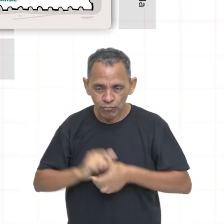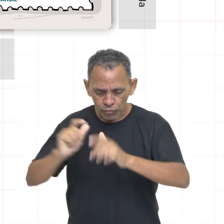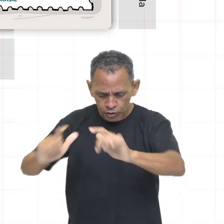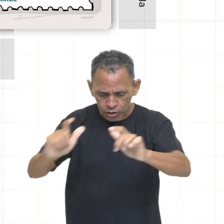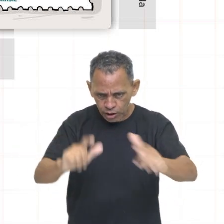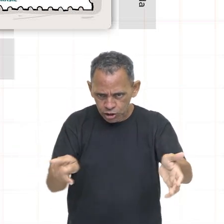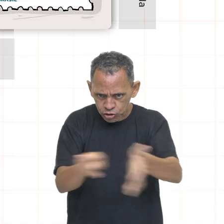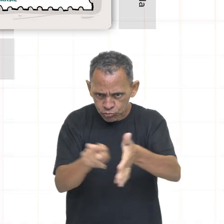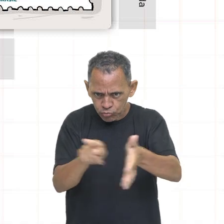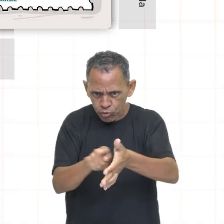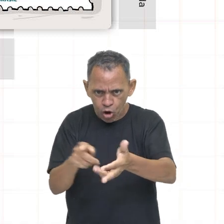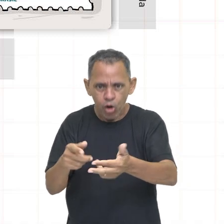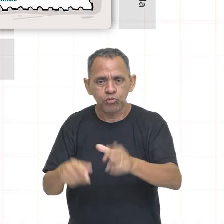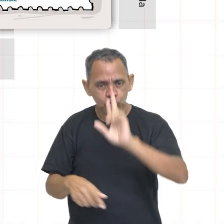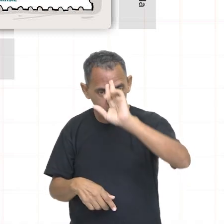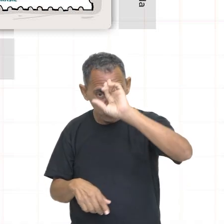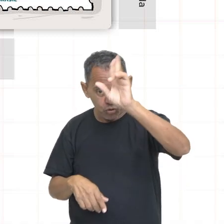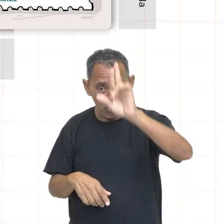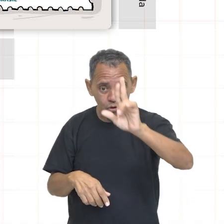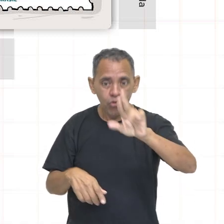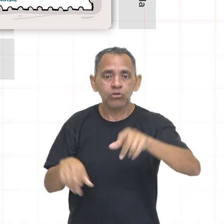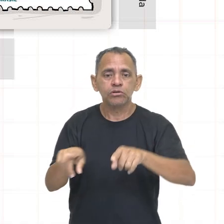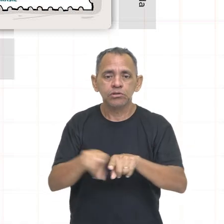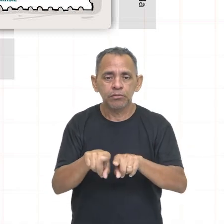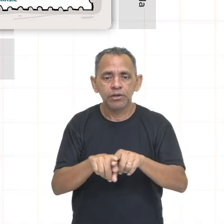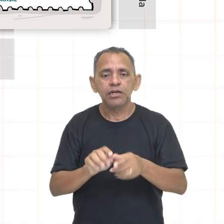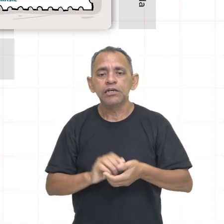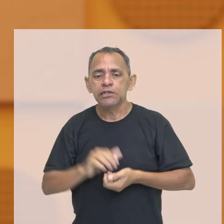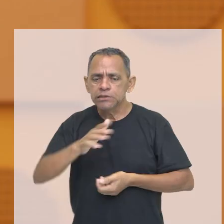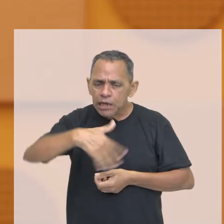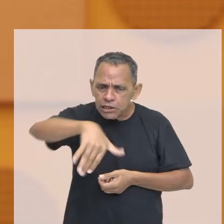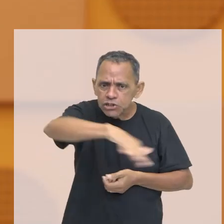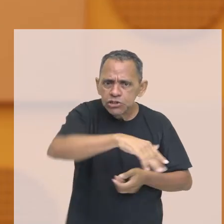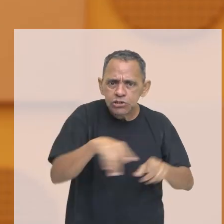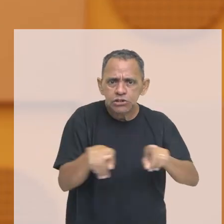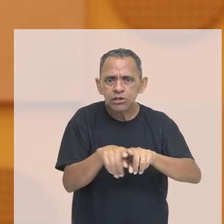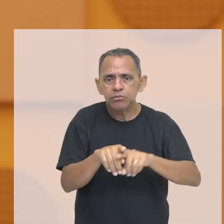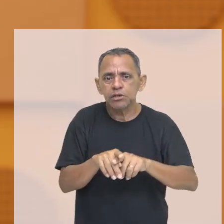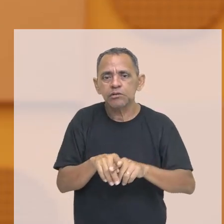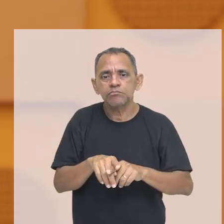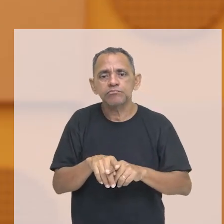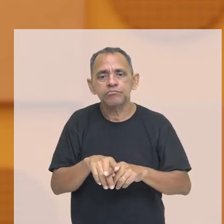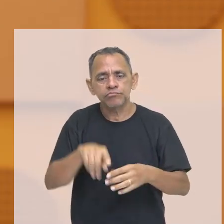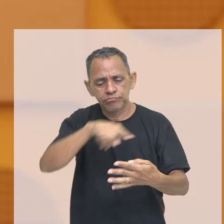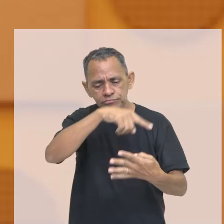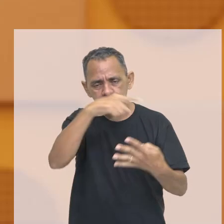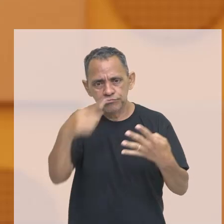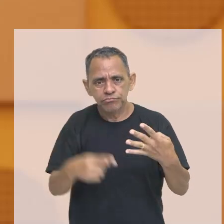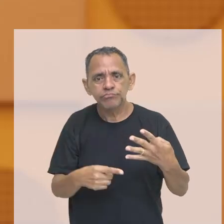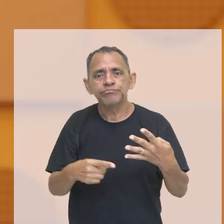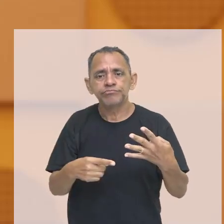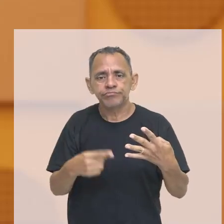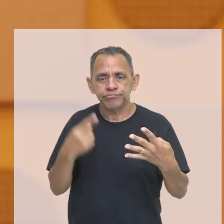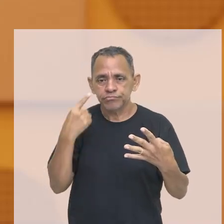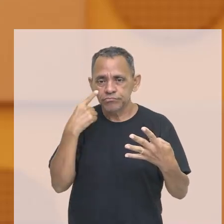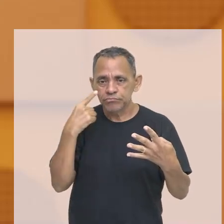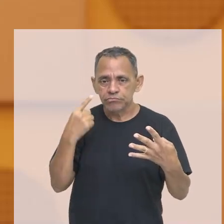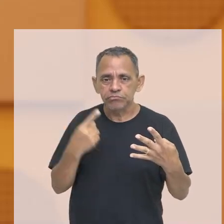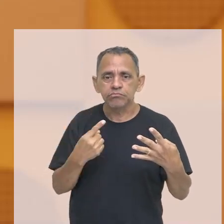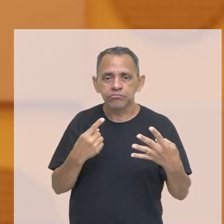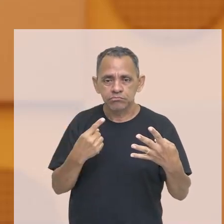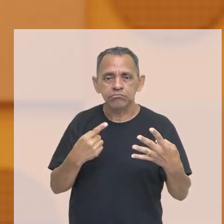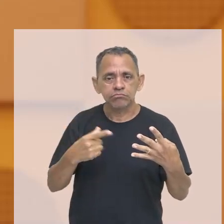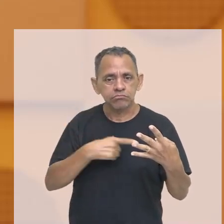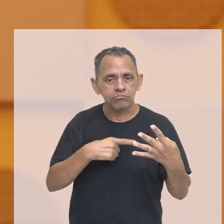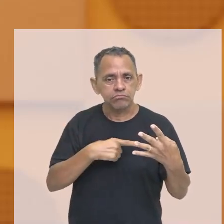da União. Então, esses dois últimos projetos que eu falei para vocês aqui, tanto o Rondon, que tinha a intenção de